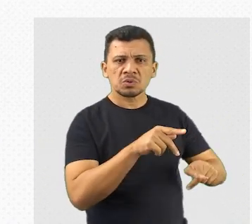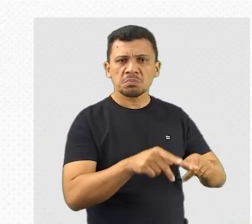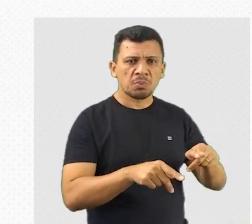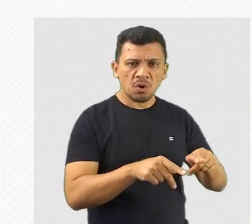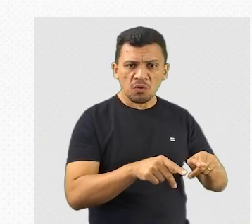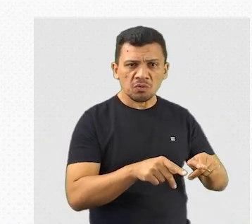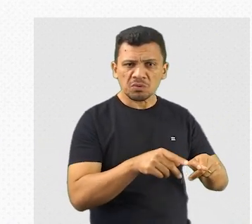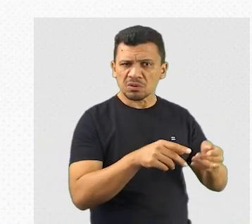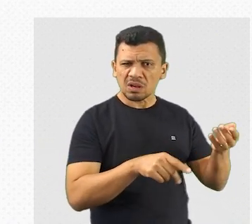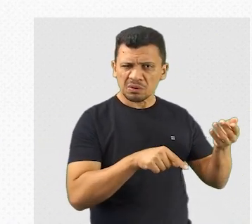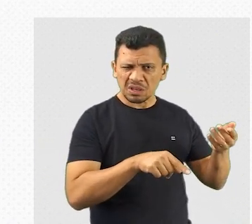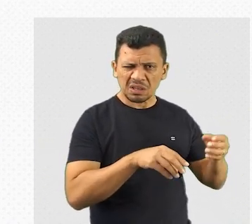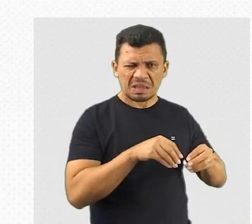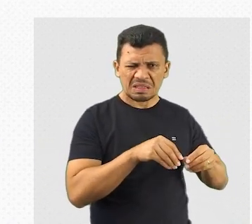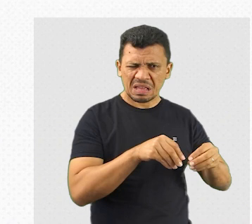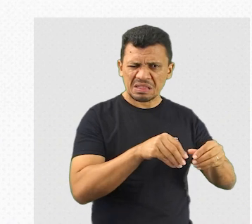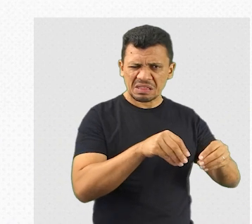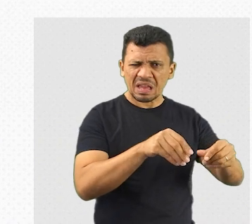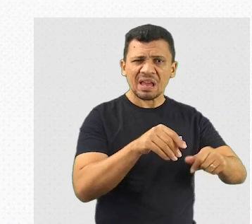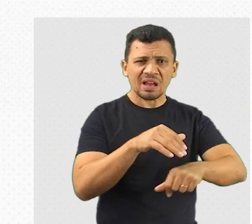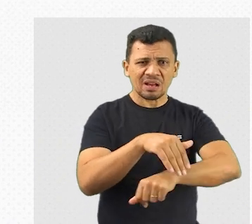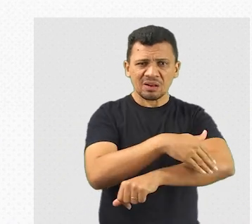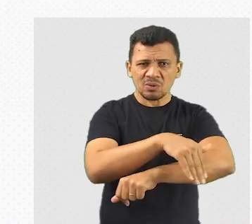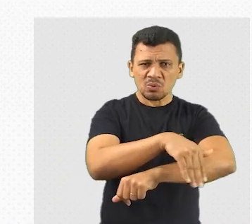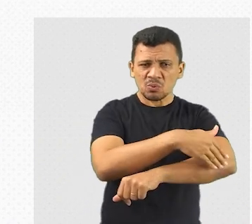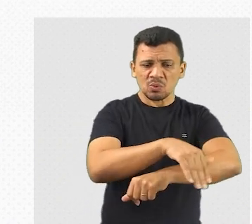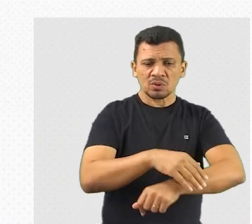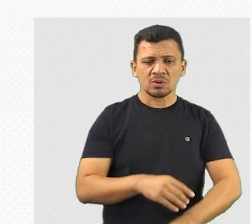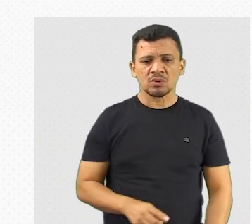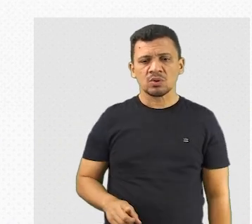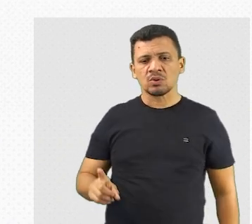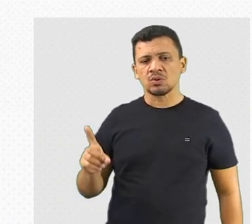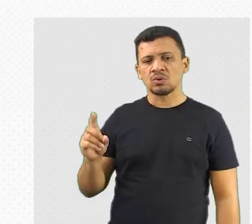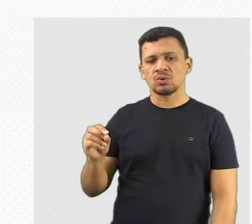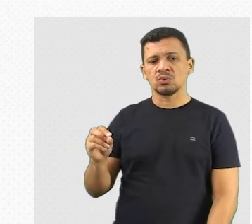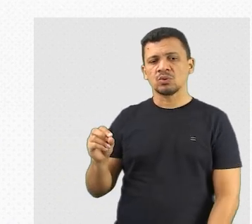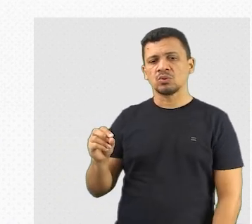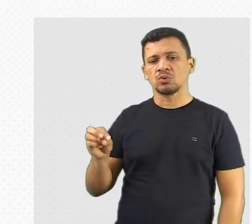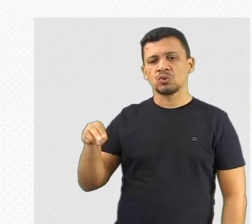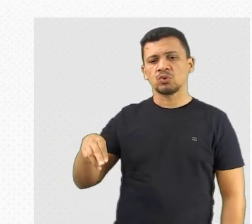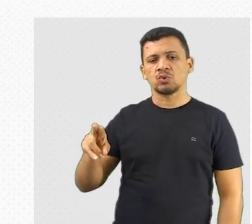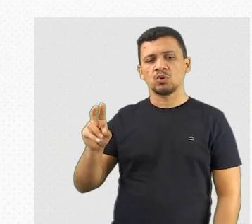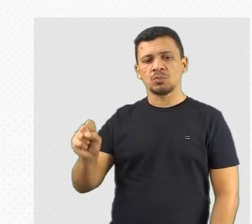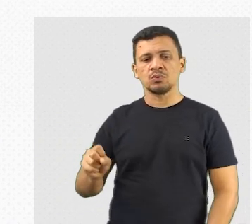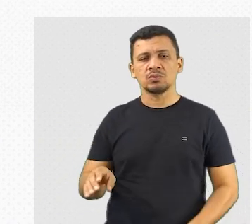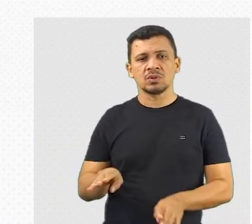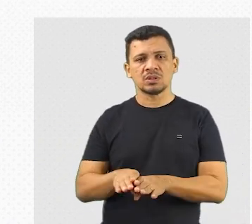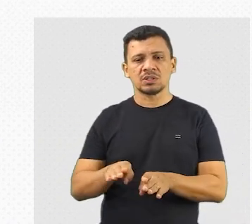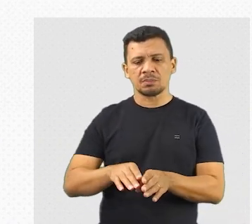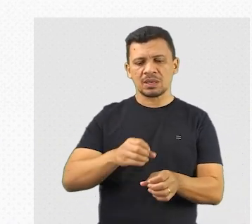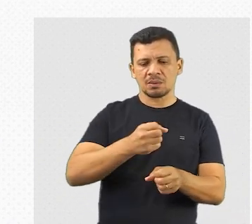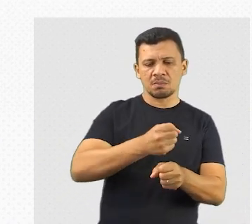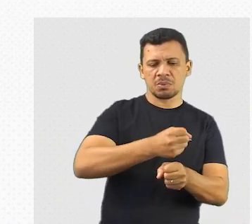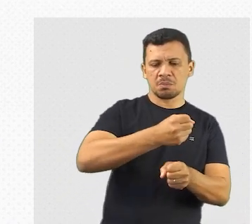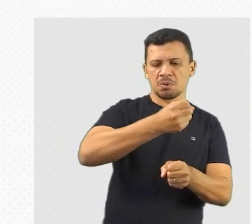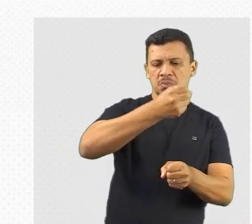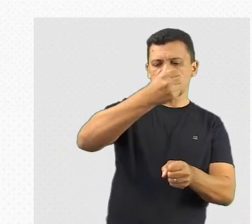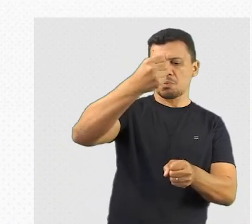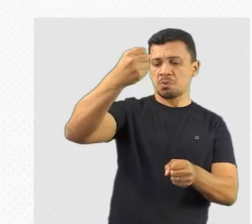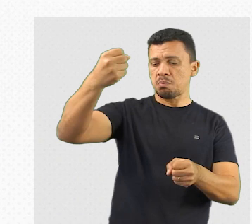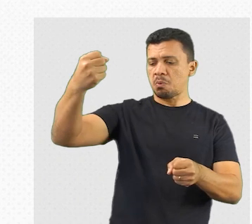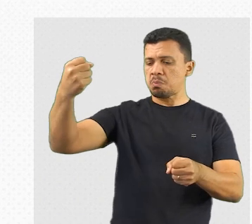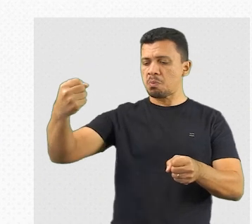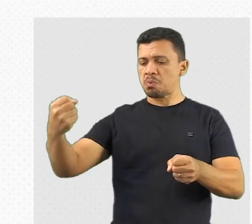no barro, na terra mesmo. O domus, que é a casa romana, que é muito bem organizada, os arcos, os templos, que é o caso do